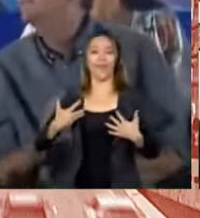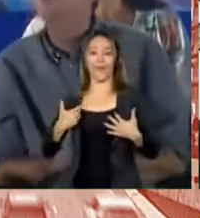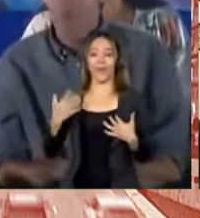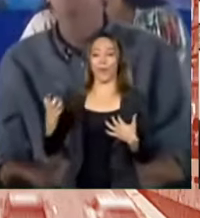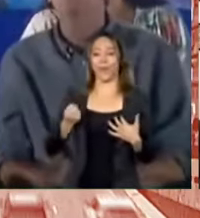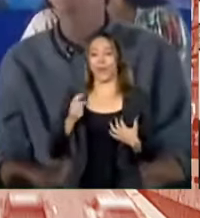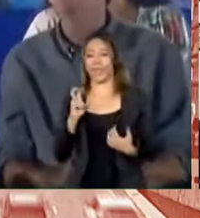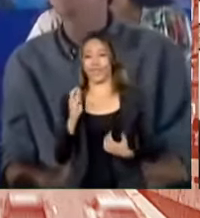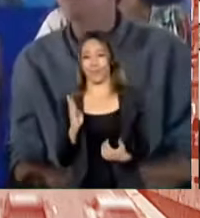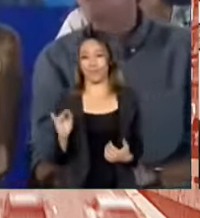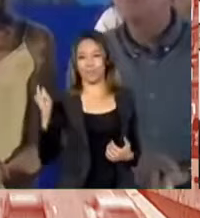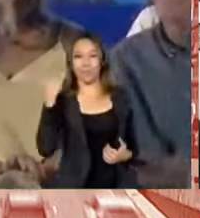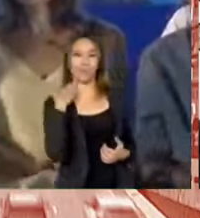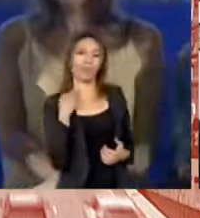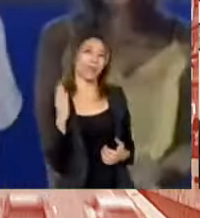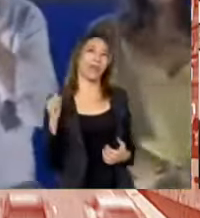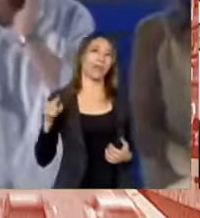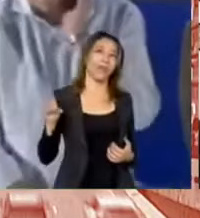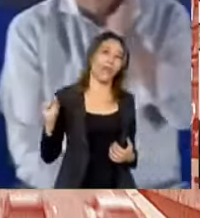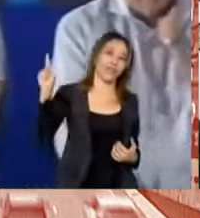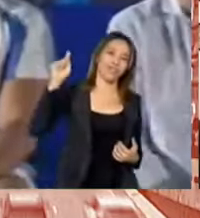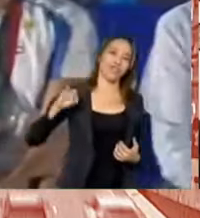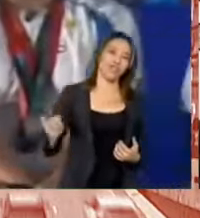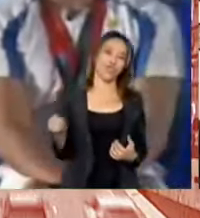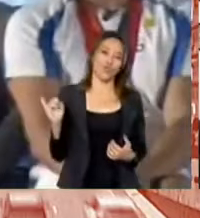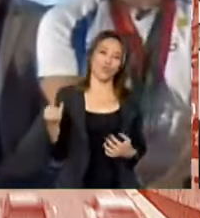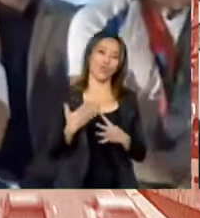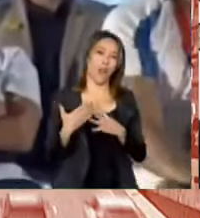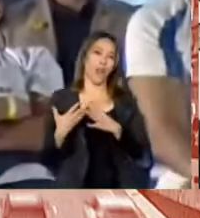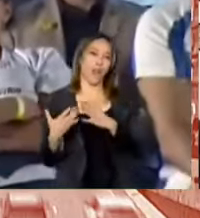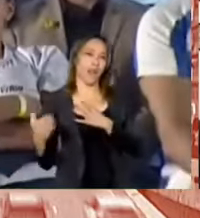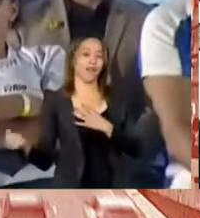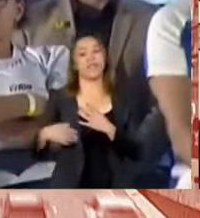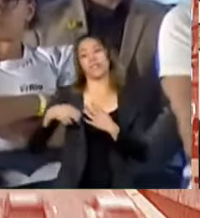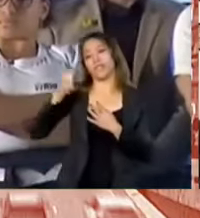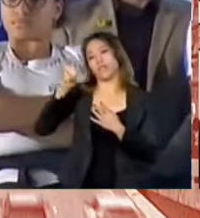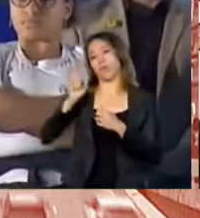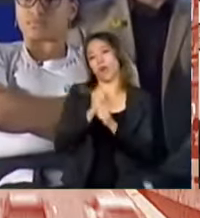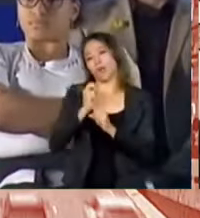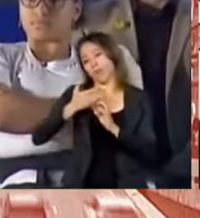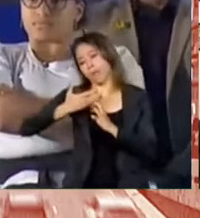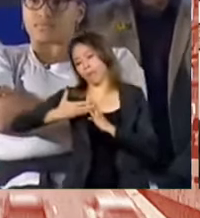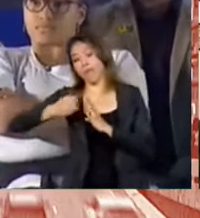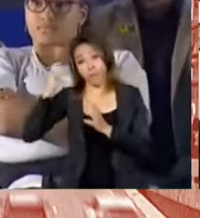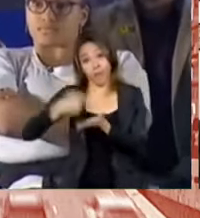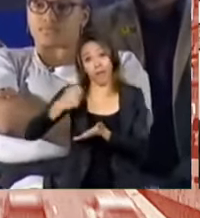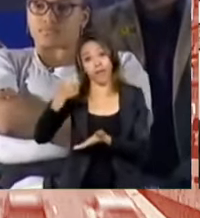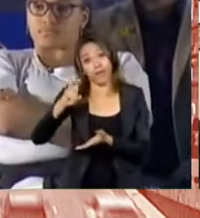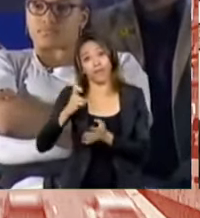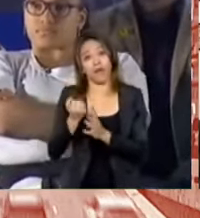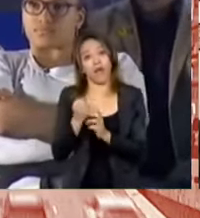Tarcísio está mais controlado, até porque ele tem que gerir o estado de São Paulo, e os problemas de São Paulo são muito grandes, né? Então não dá para,